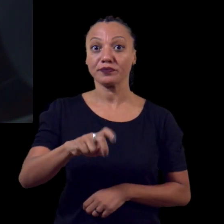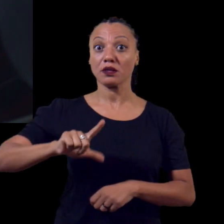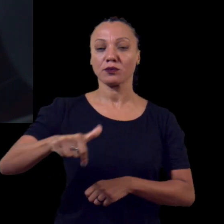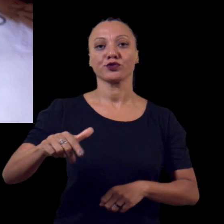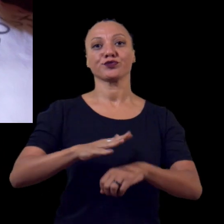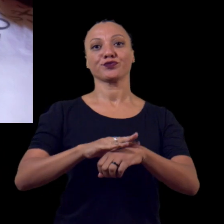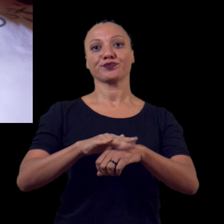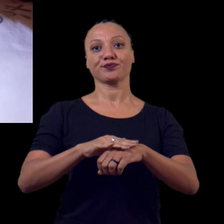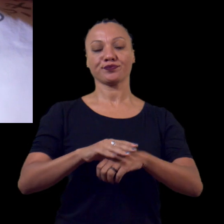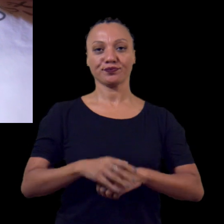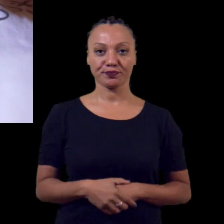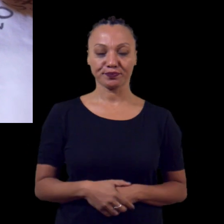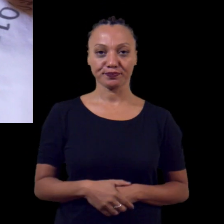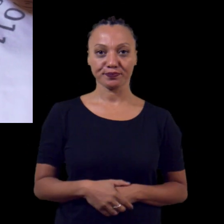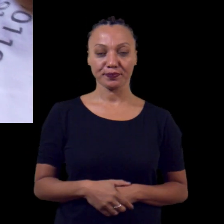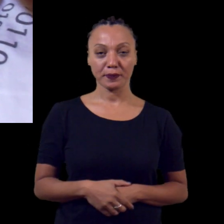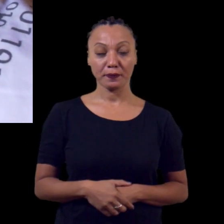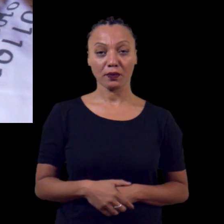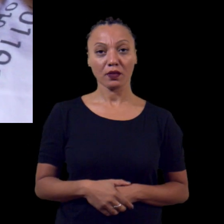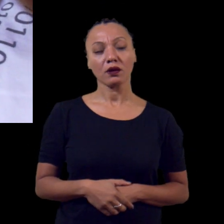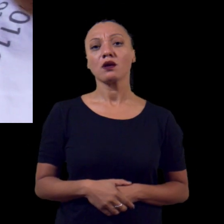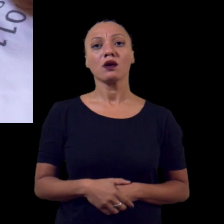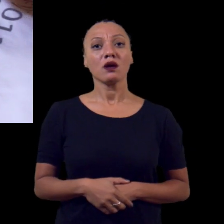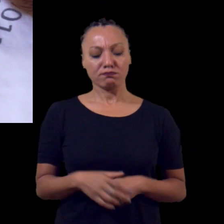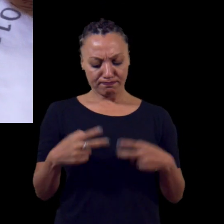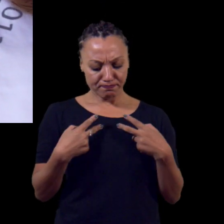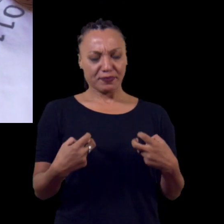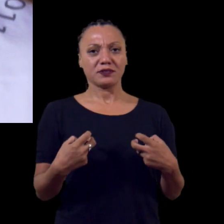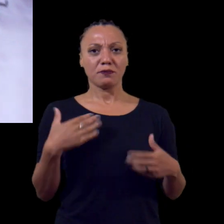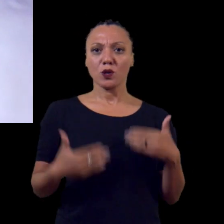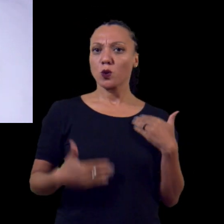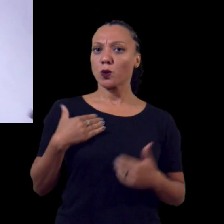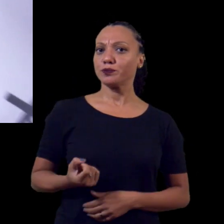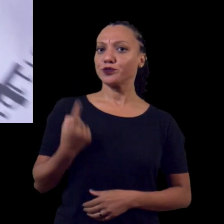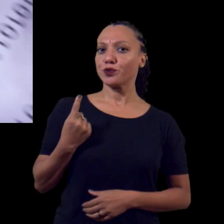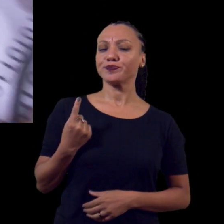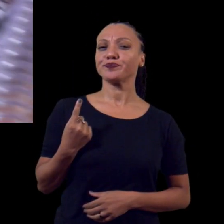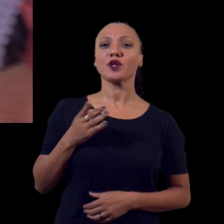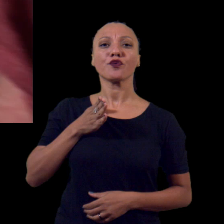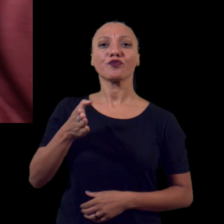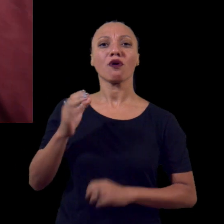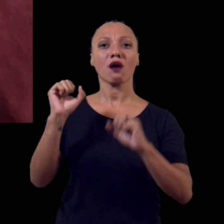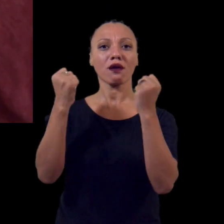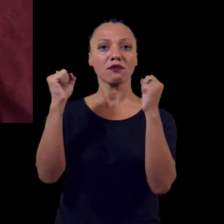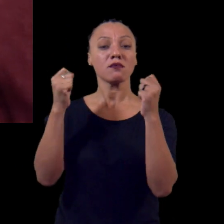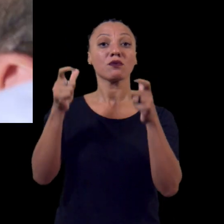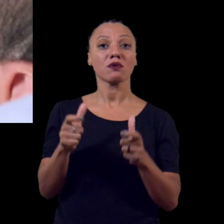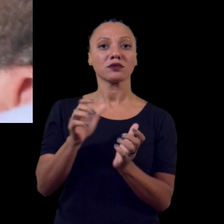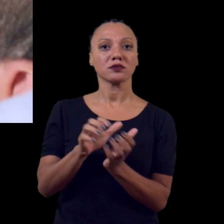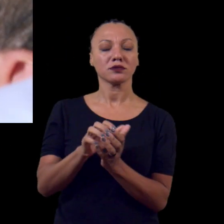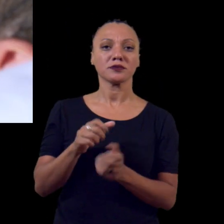único veículo. A primeira vez que percebi que havia algo errado com meu corpo foi um dia na academia,